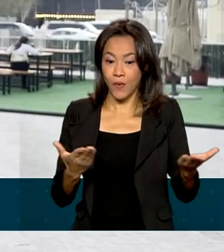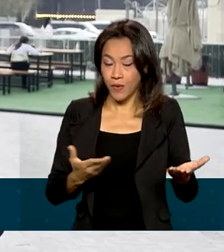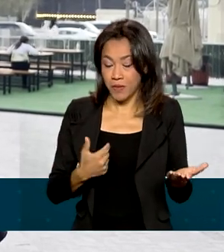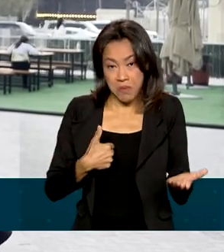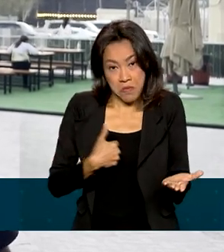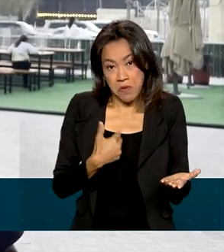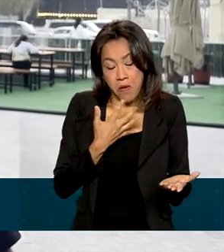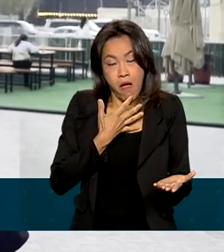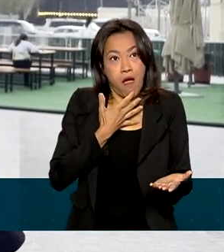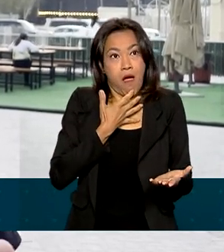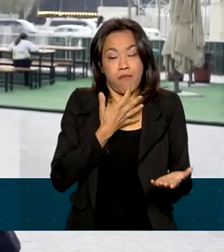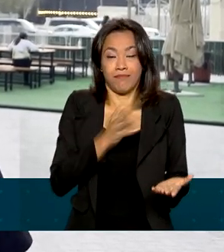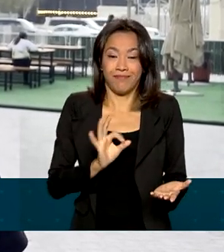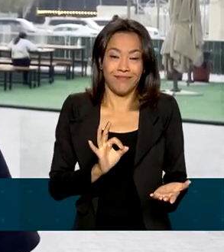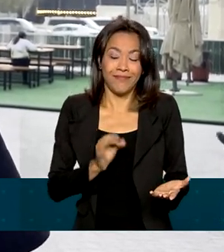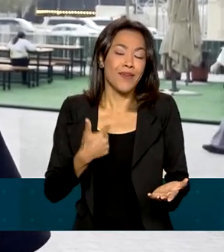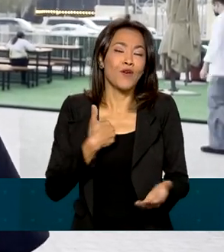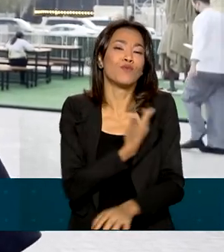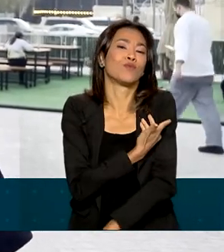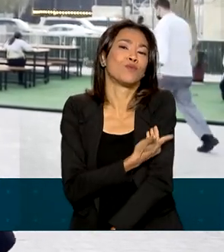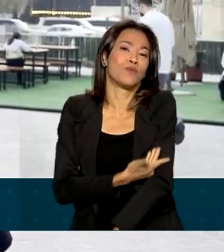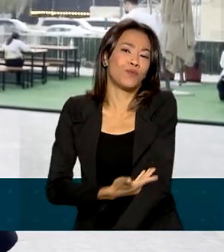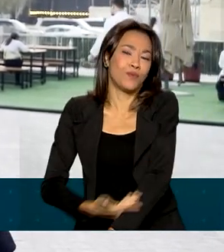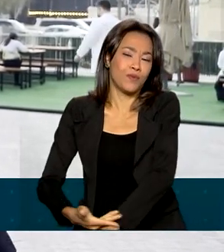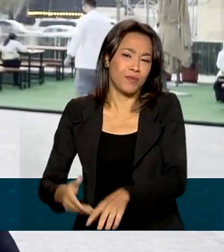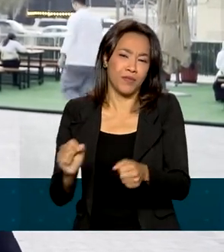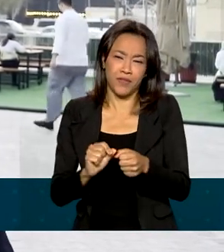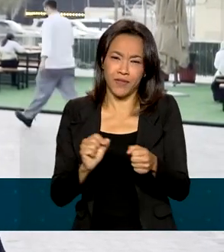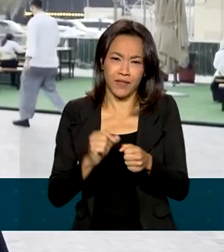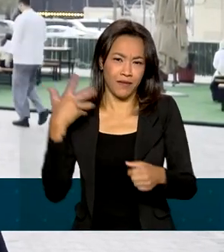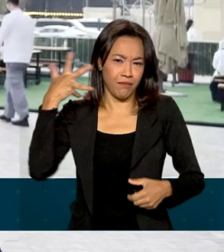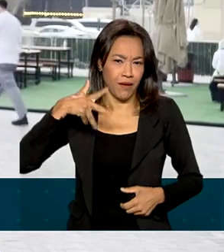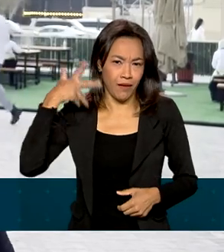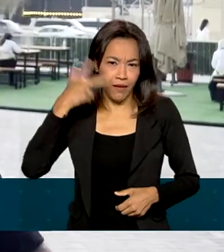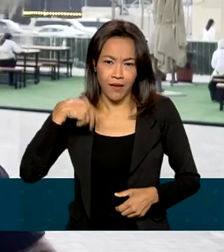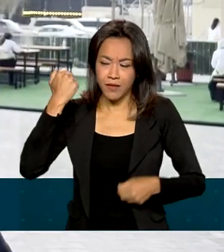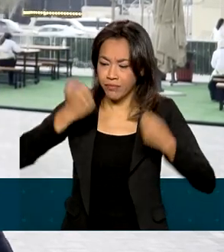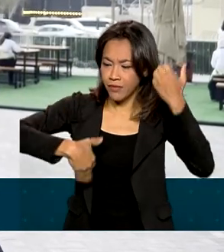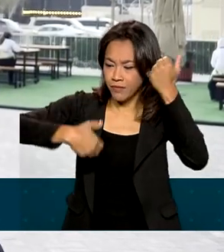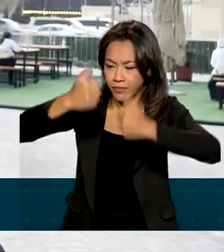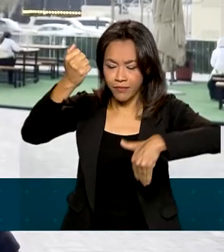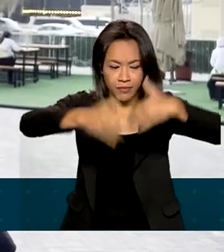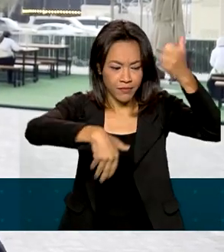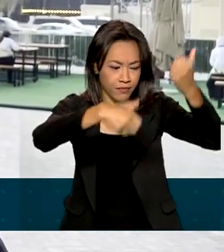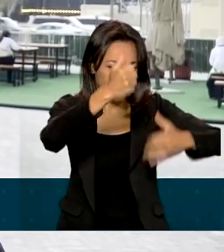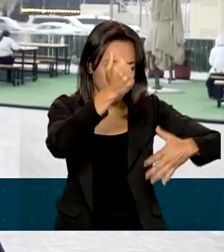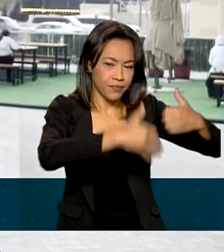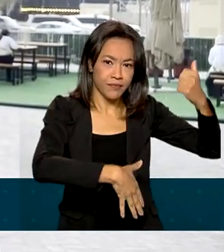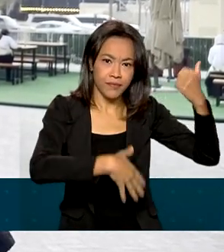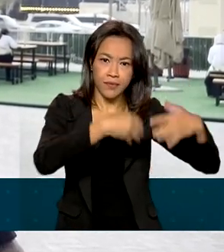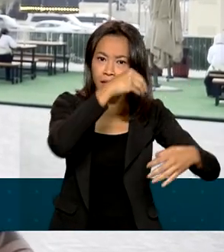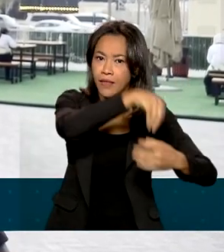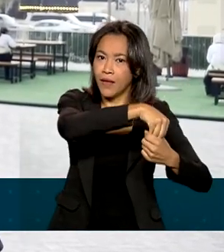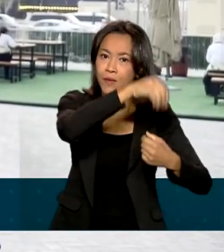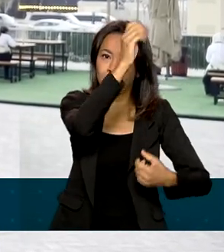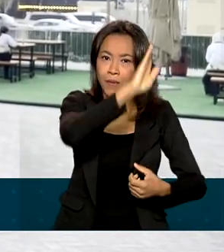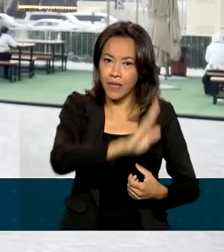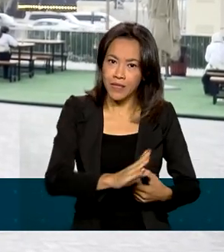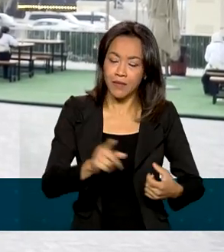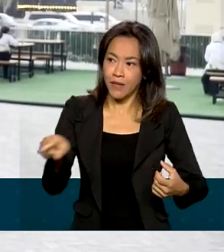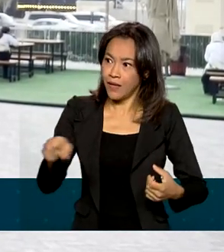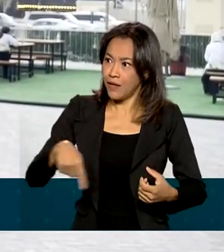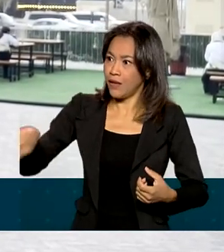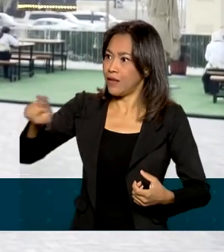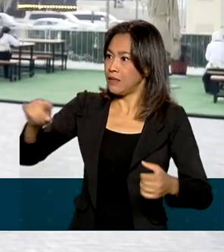porque eu tenho esse costume de fazer palestras e aulas de fora, inclusive dentro ali do Brasil, e ter essa surpresa